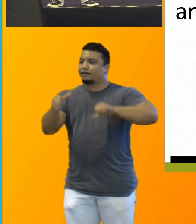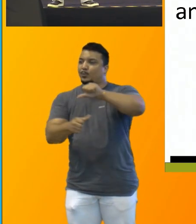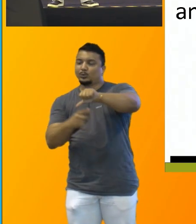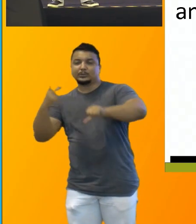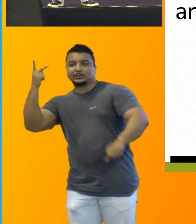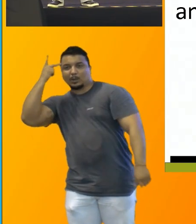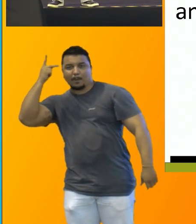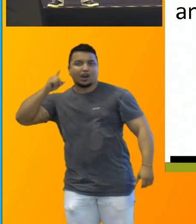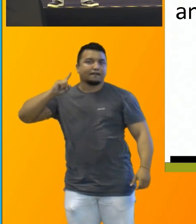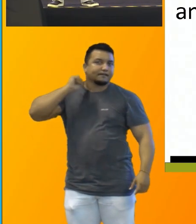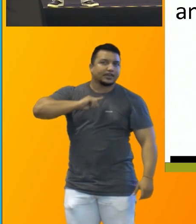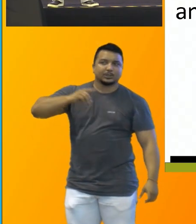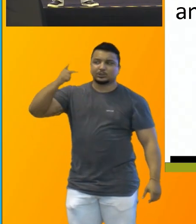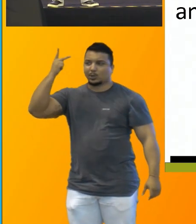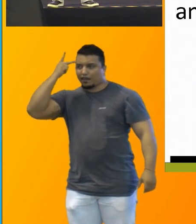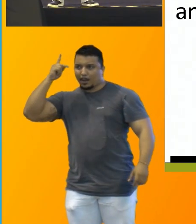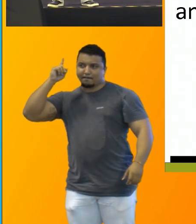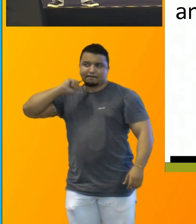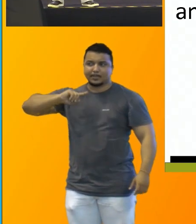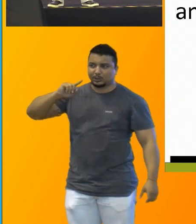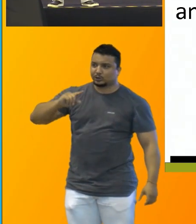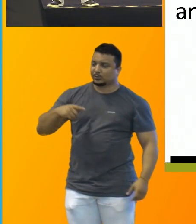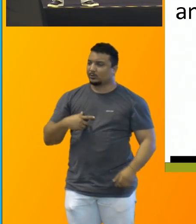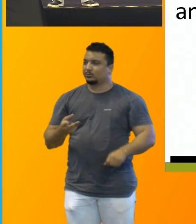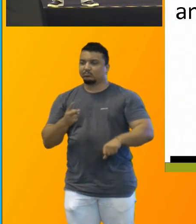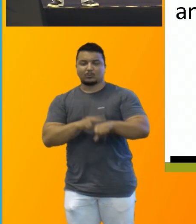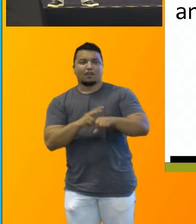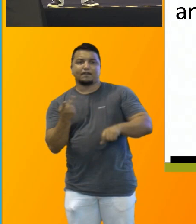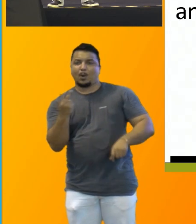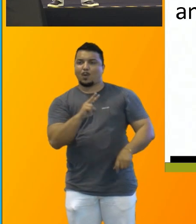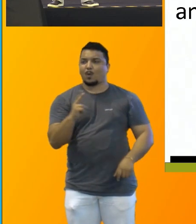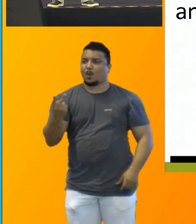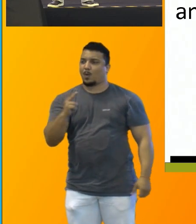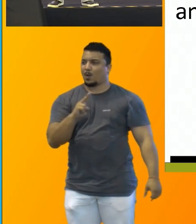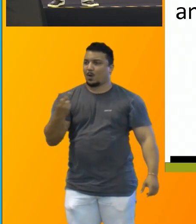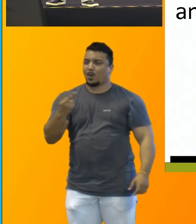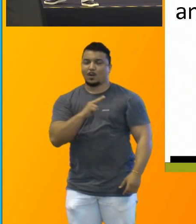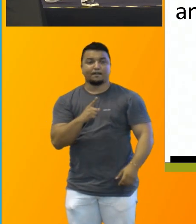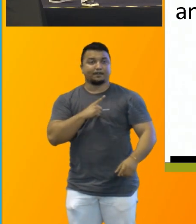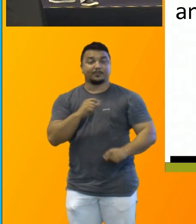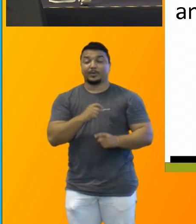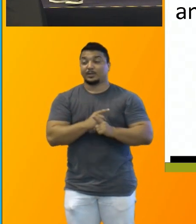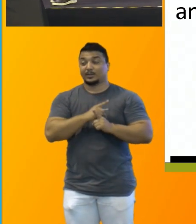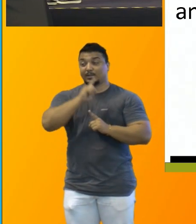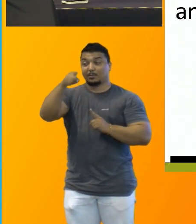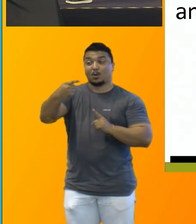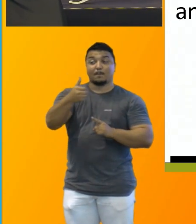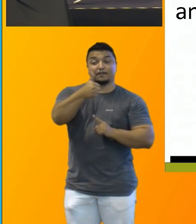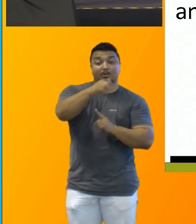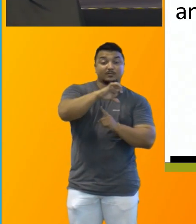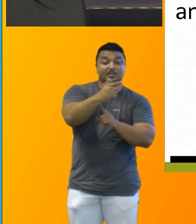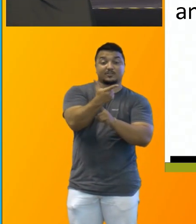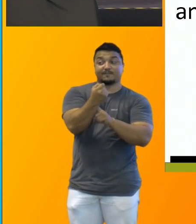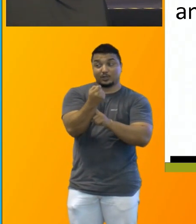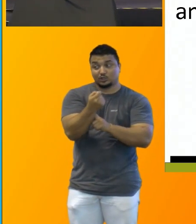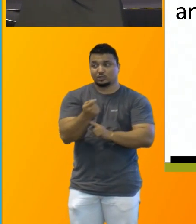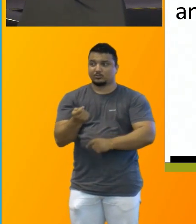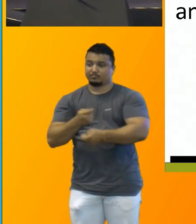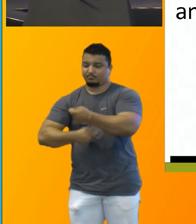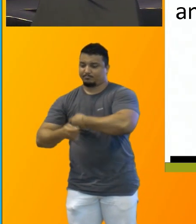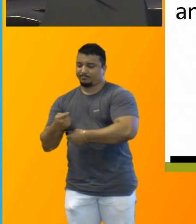Paulo e Minas Gerais. Mas a partir dos anos 20, a crise